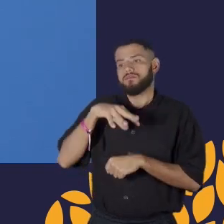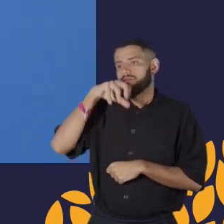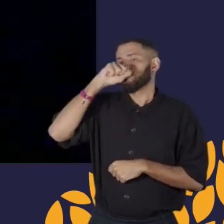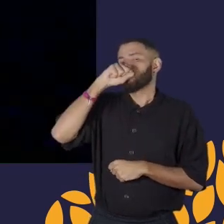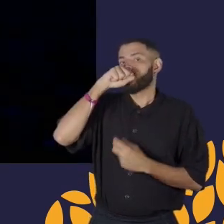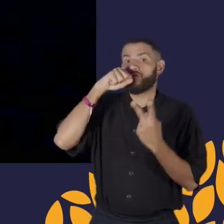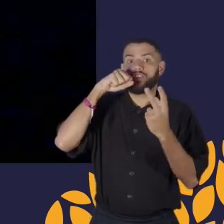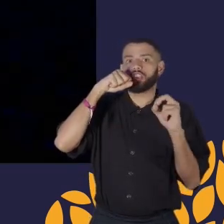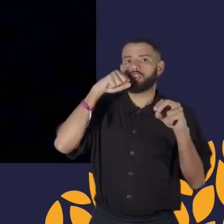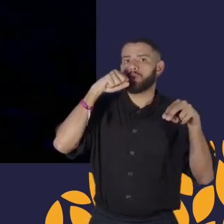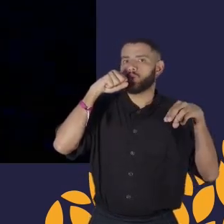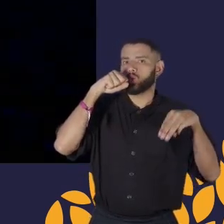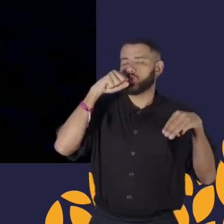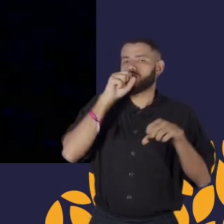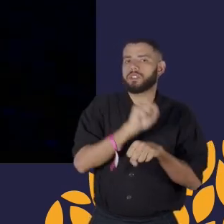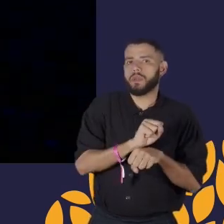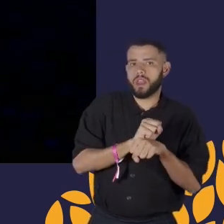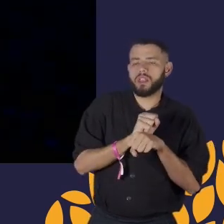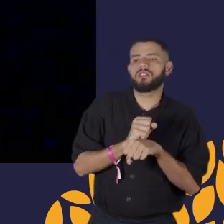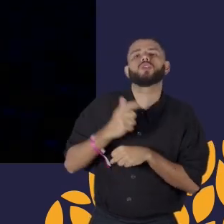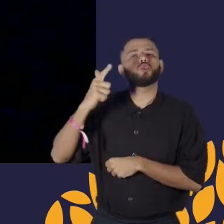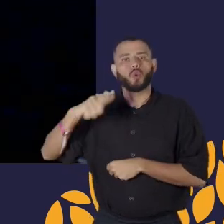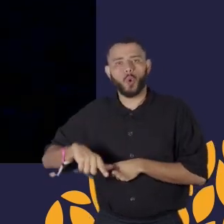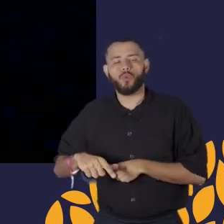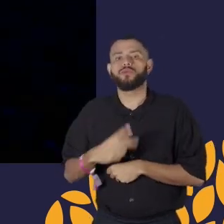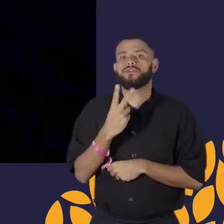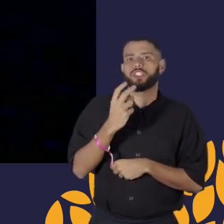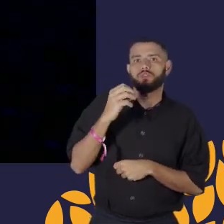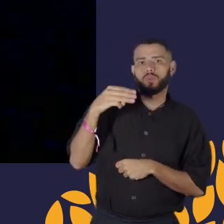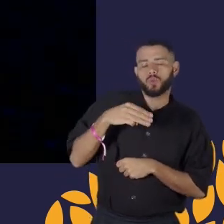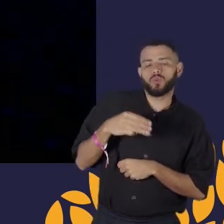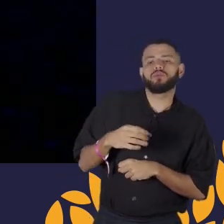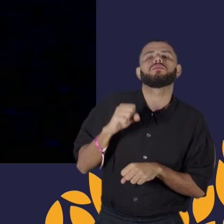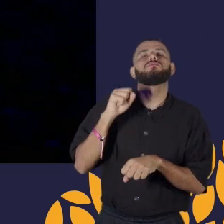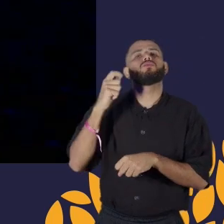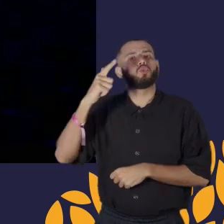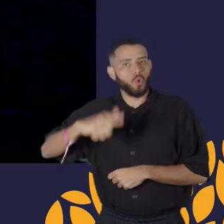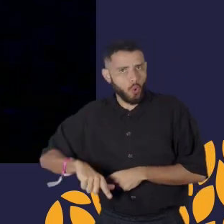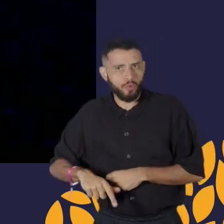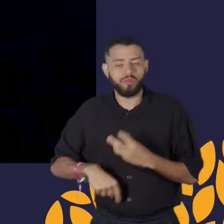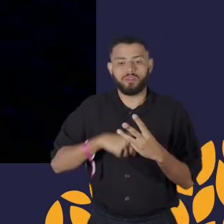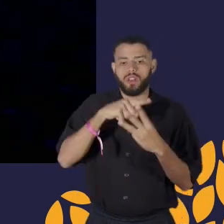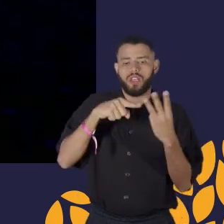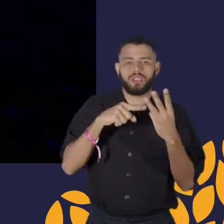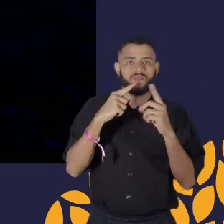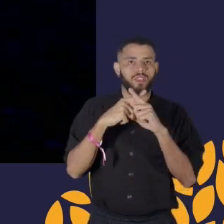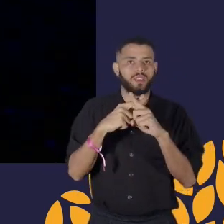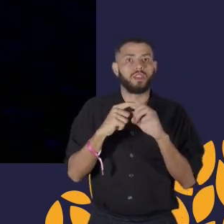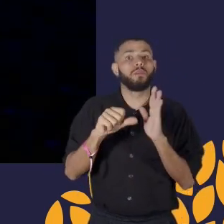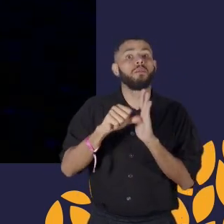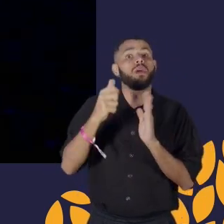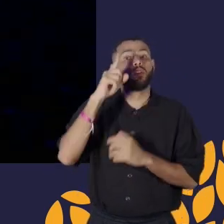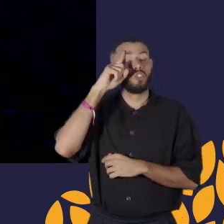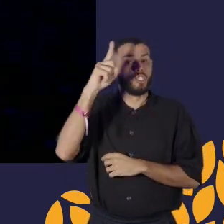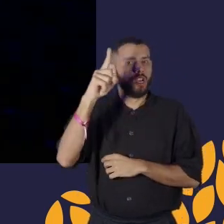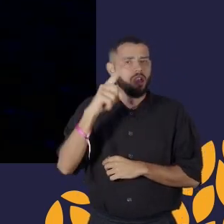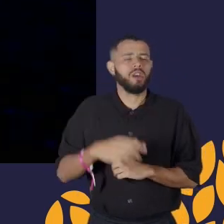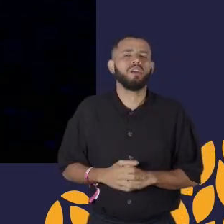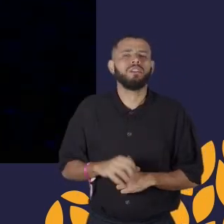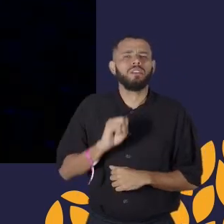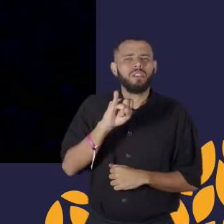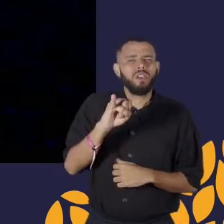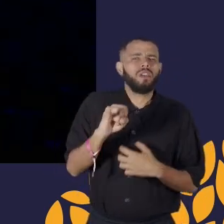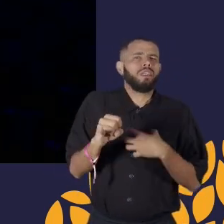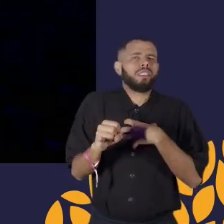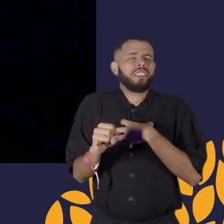esperou mais 20, você pode fazer outra. No dia 1, caso o paciente tivesse qualquer efeito colateral em